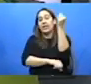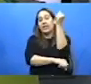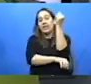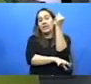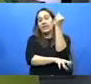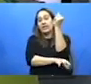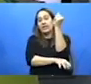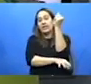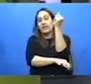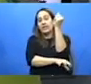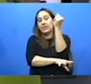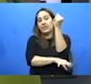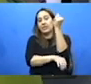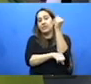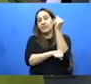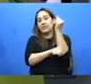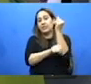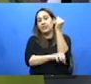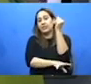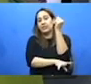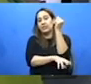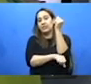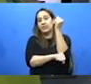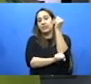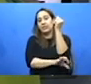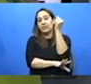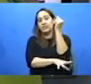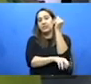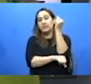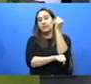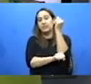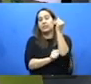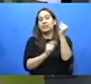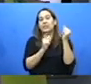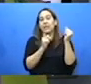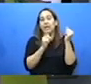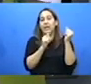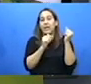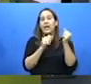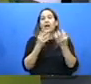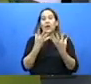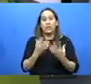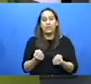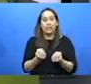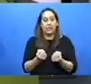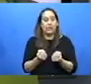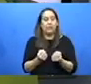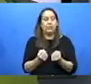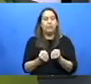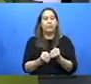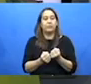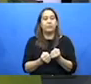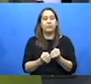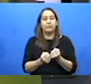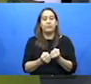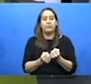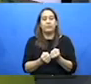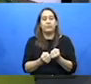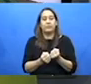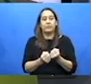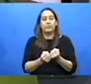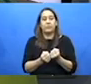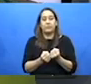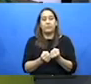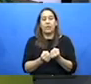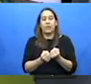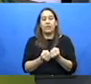raízes que estão o quê? Absorvendo toda a água que essa planta está recebendo, ela absorve para dar